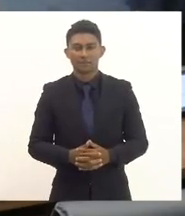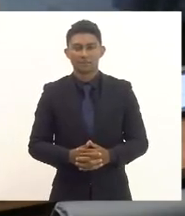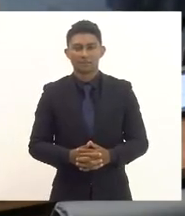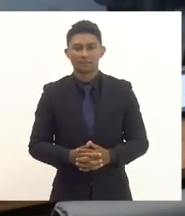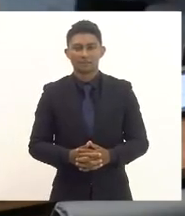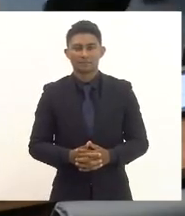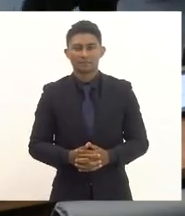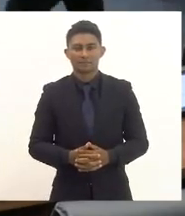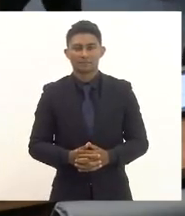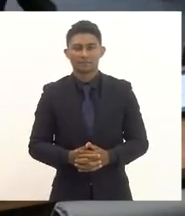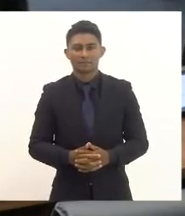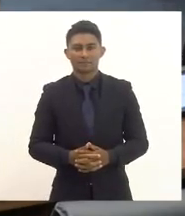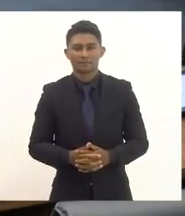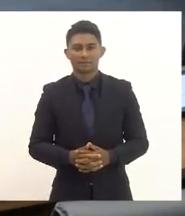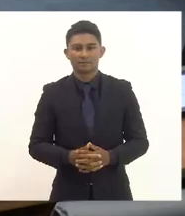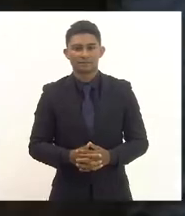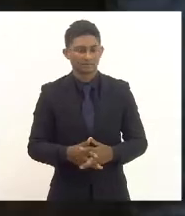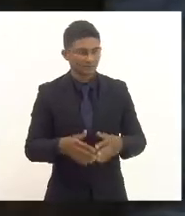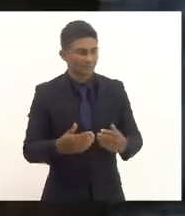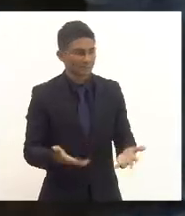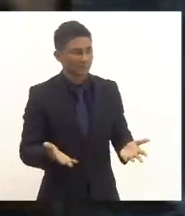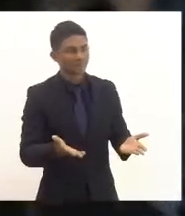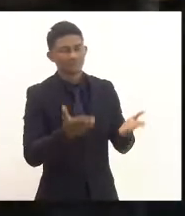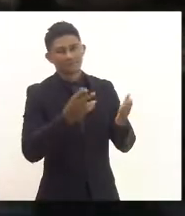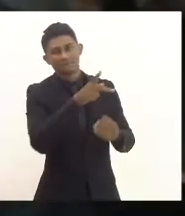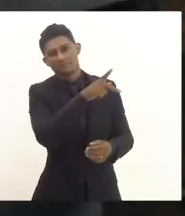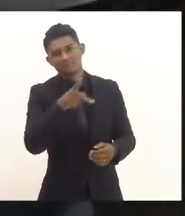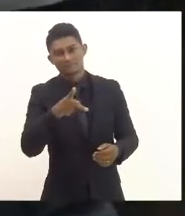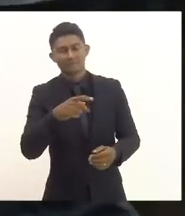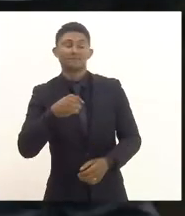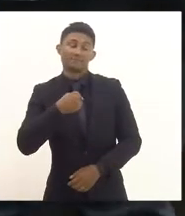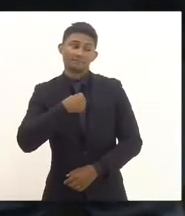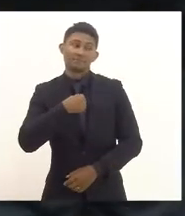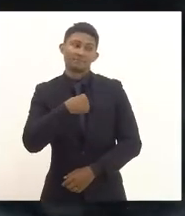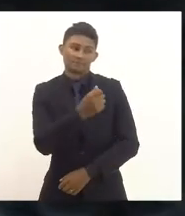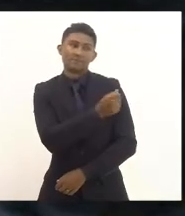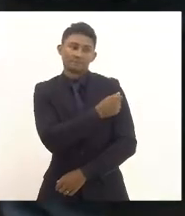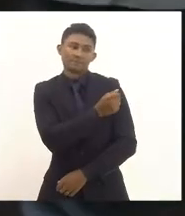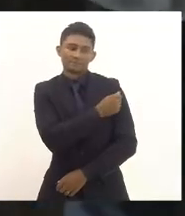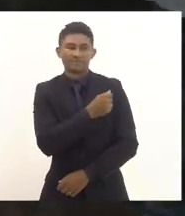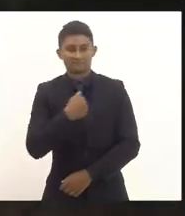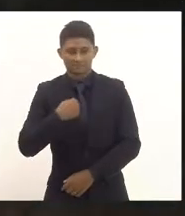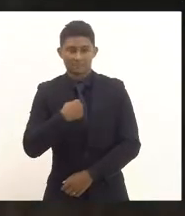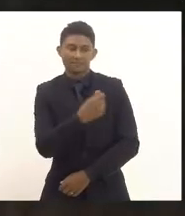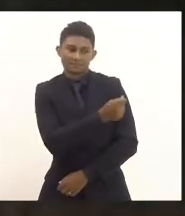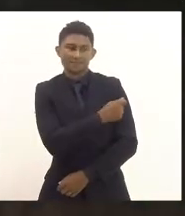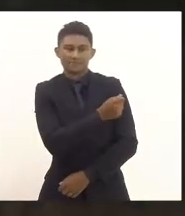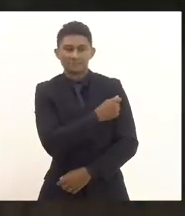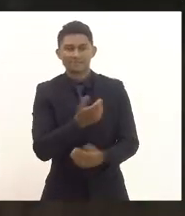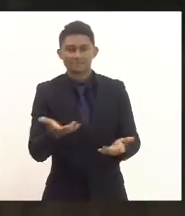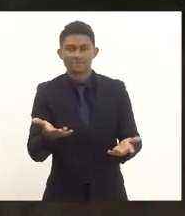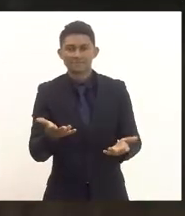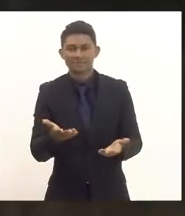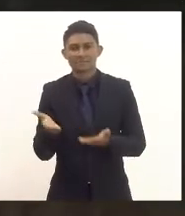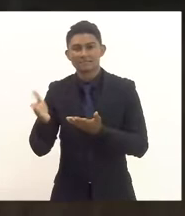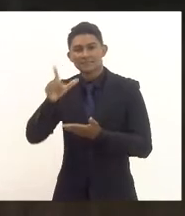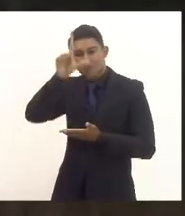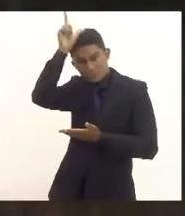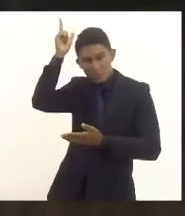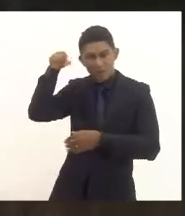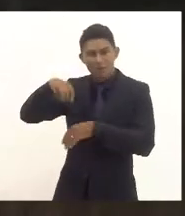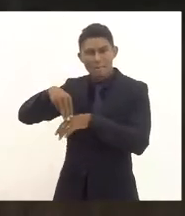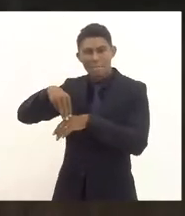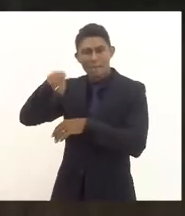o presidente como bom aluno que tento ser tendo ouvido o mestre Luiz